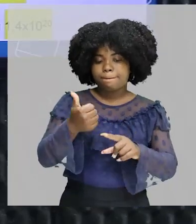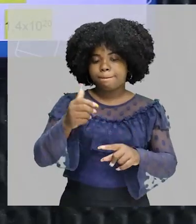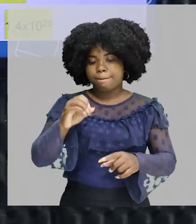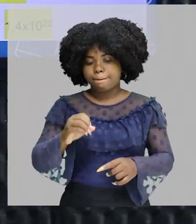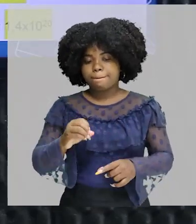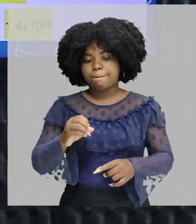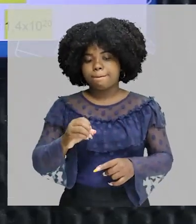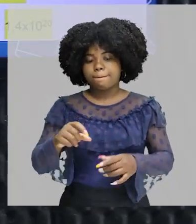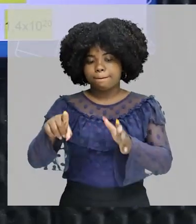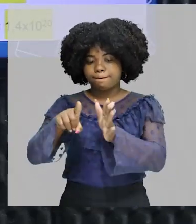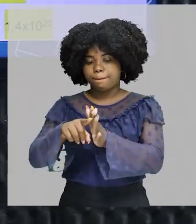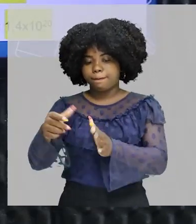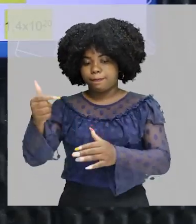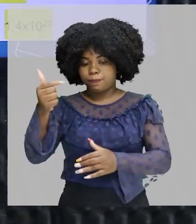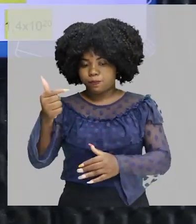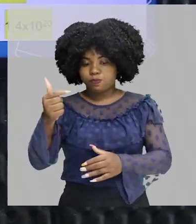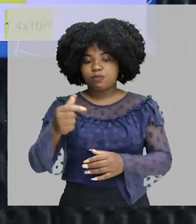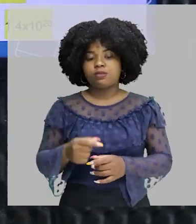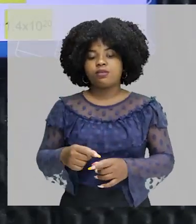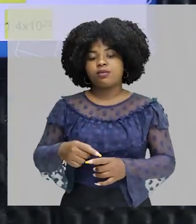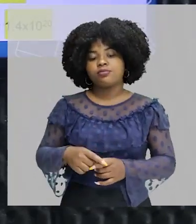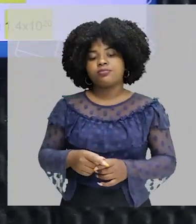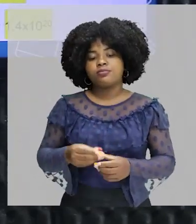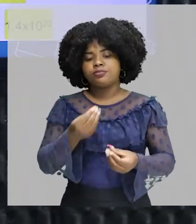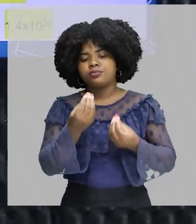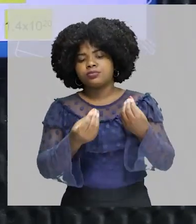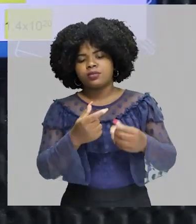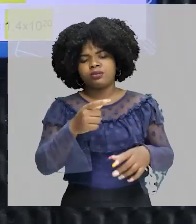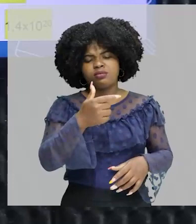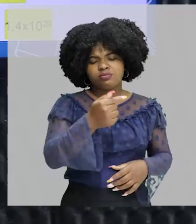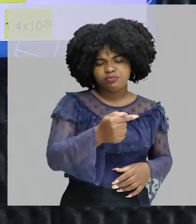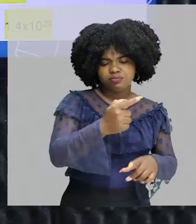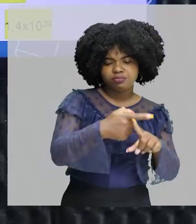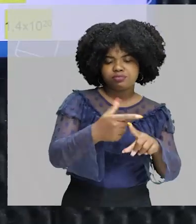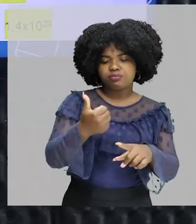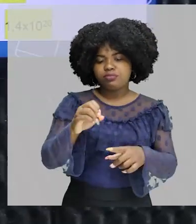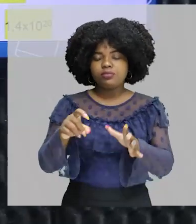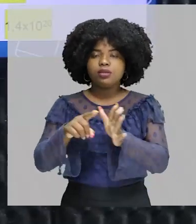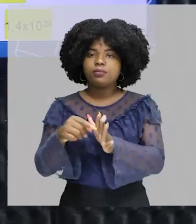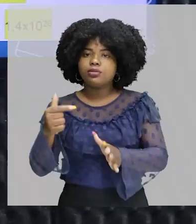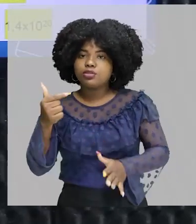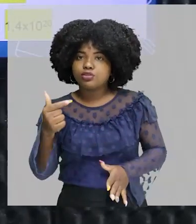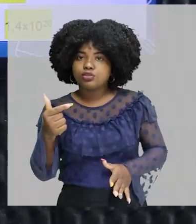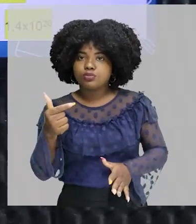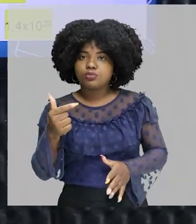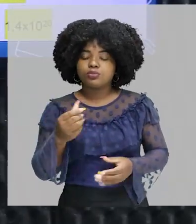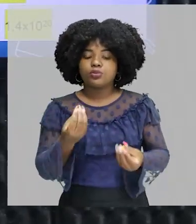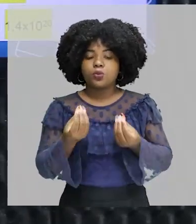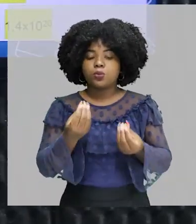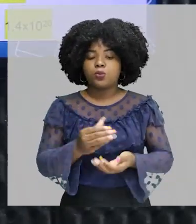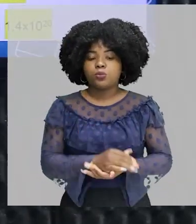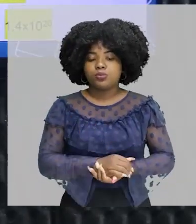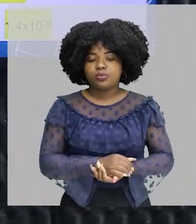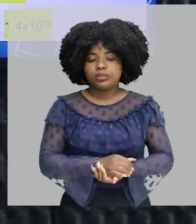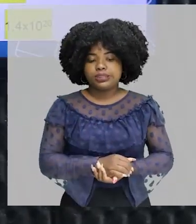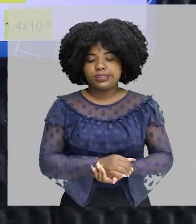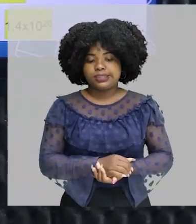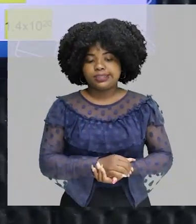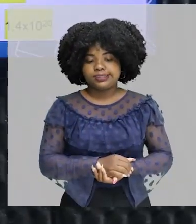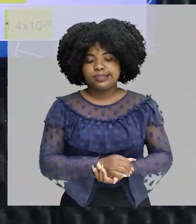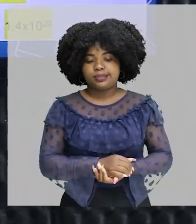menos 2, tudo bem? De onde saiu esse 7 vezes 10 elevado a menos 2? Olha só, eu vou escrever